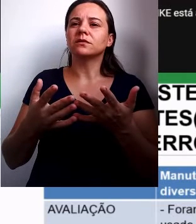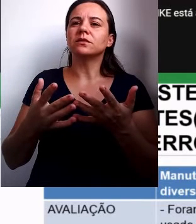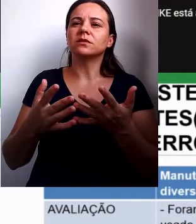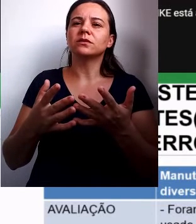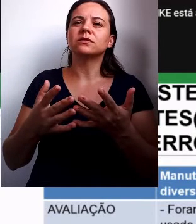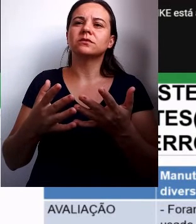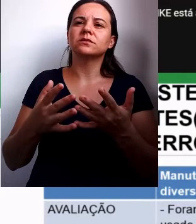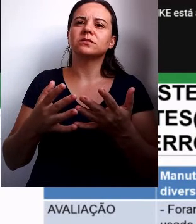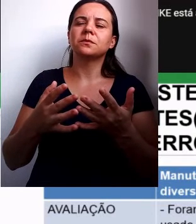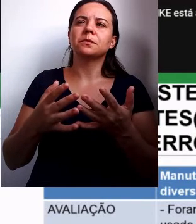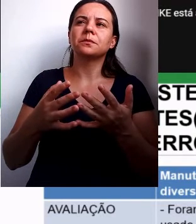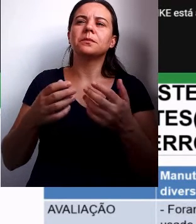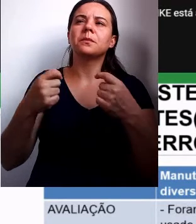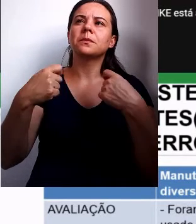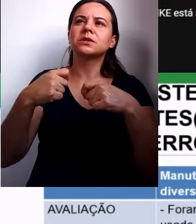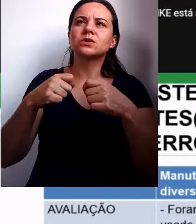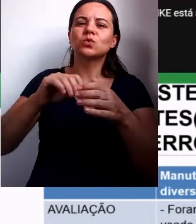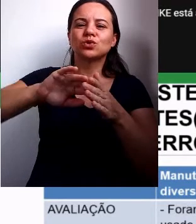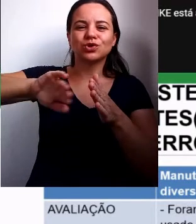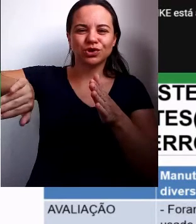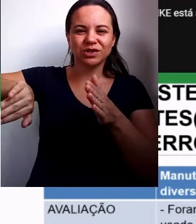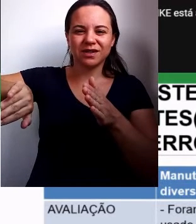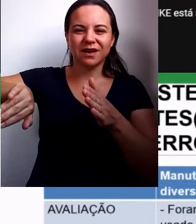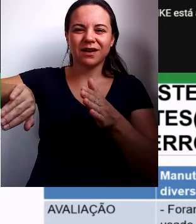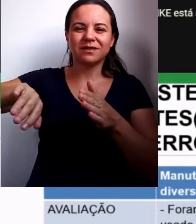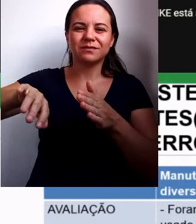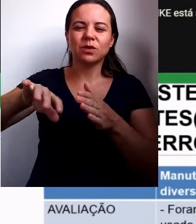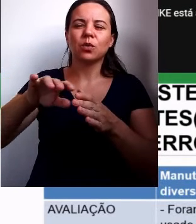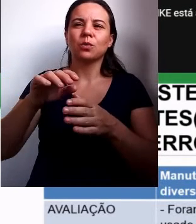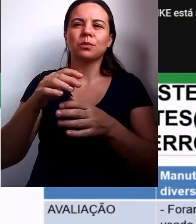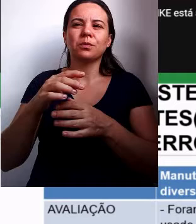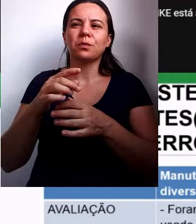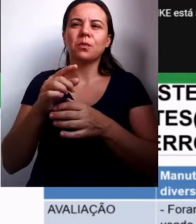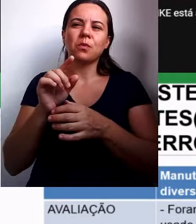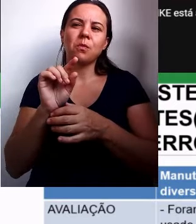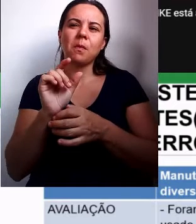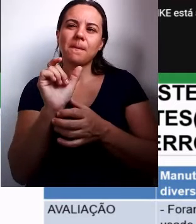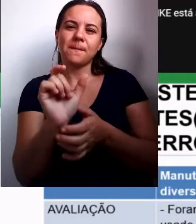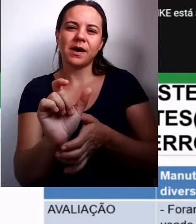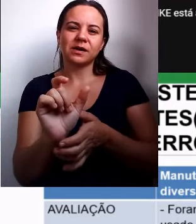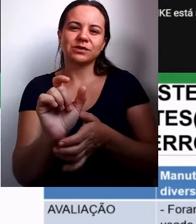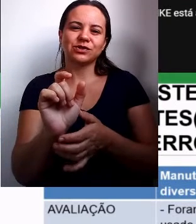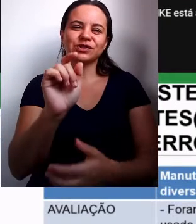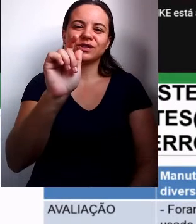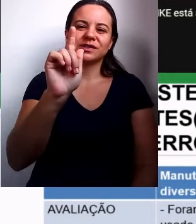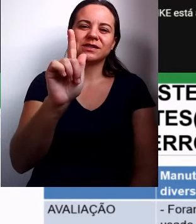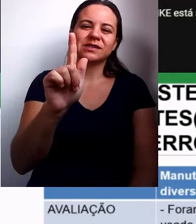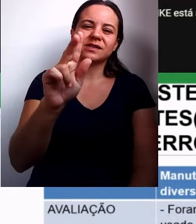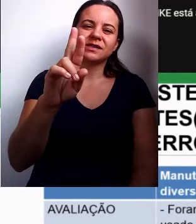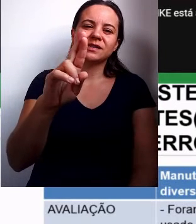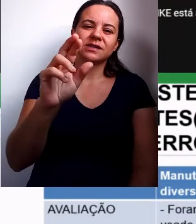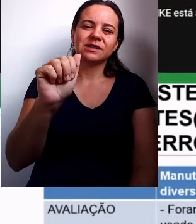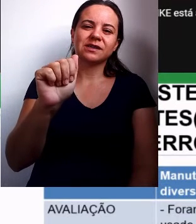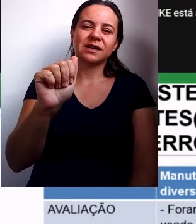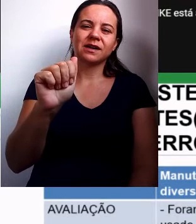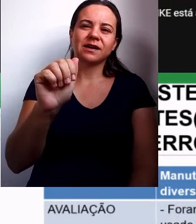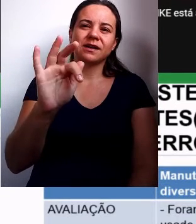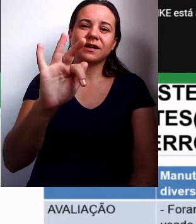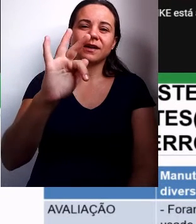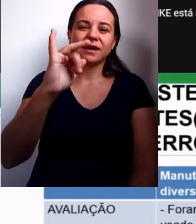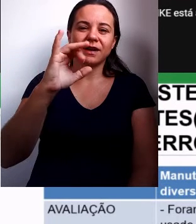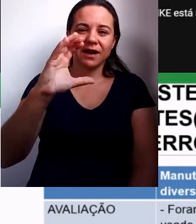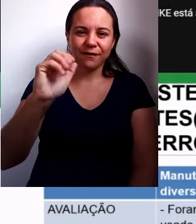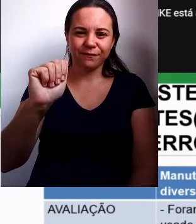que retirar alguma parte gráfica que a gente tinha previamente elaborado, para que